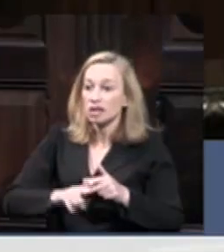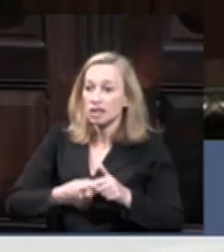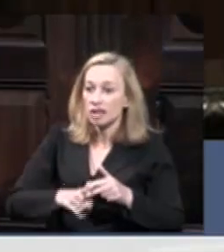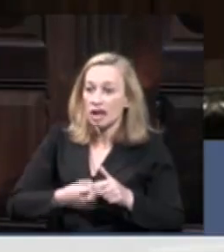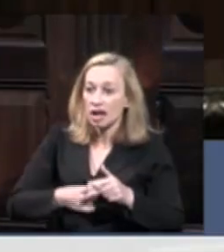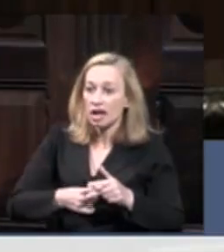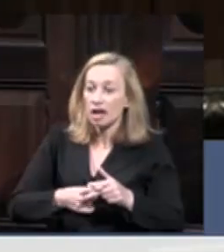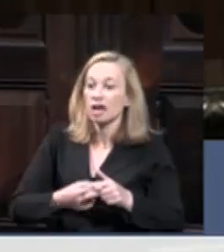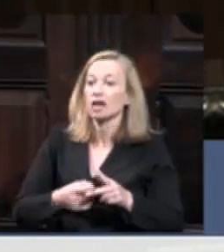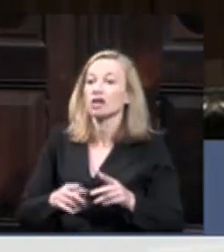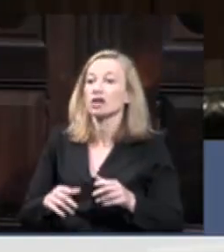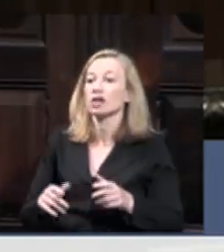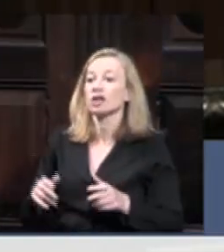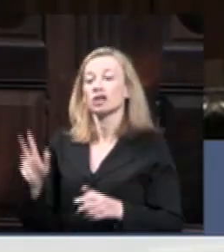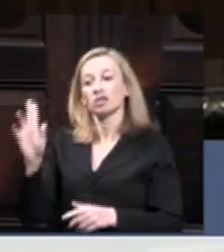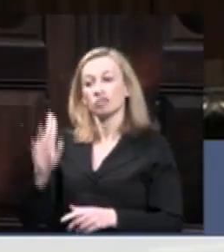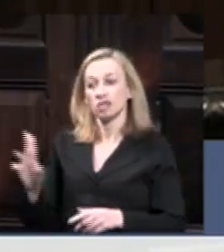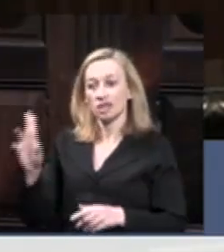as universidades